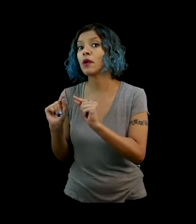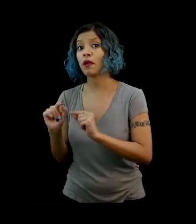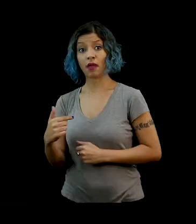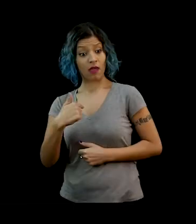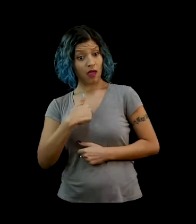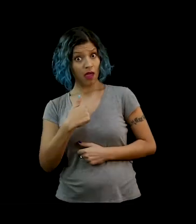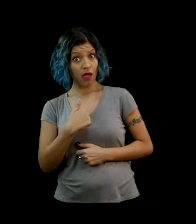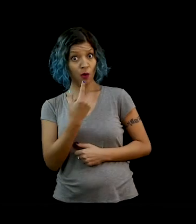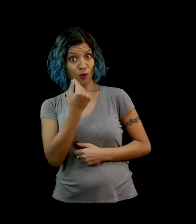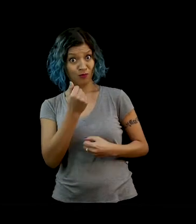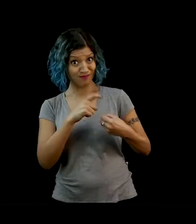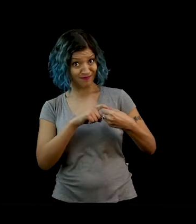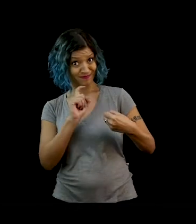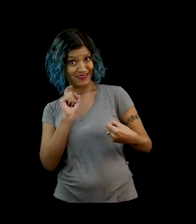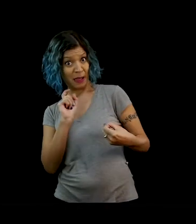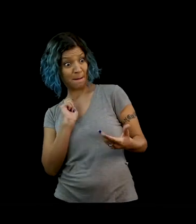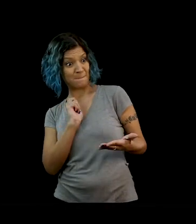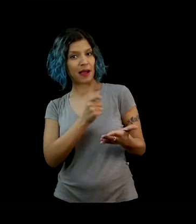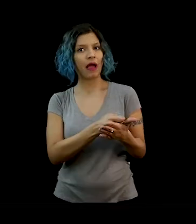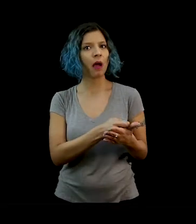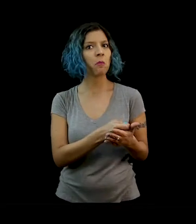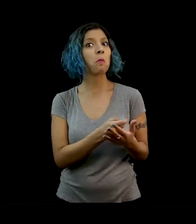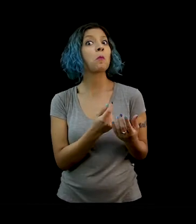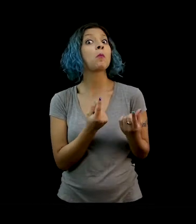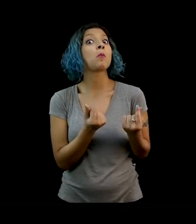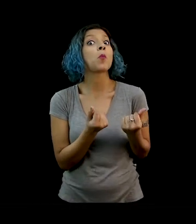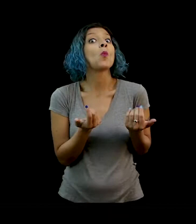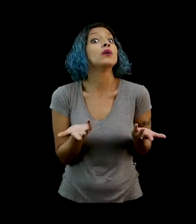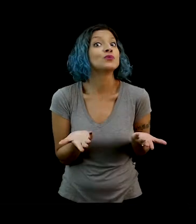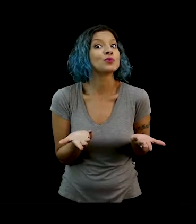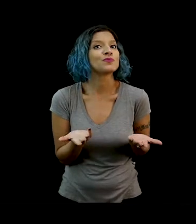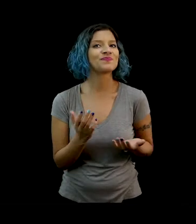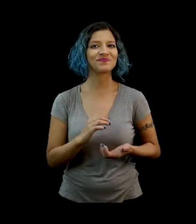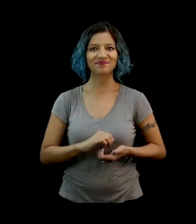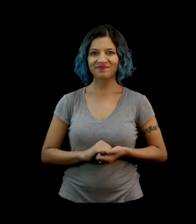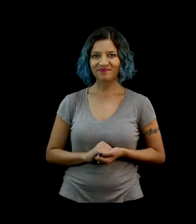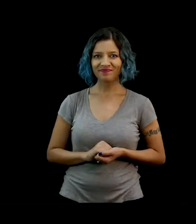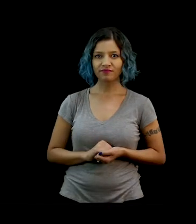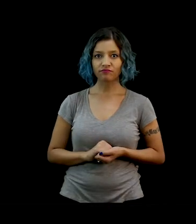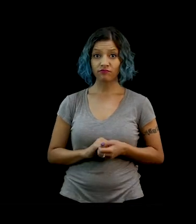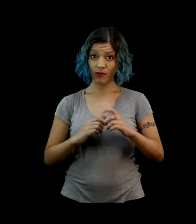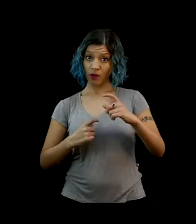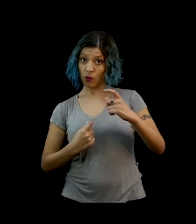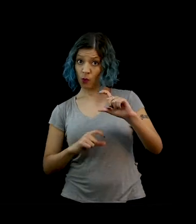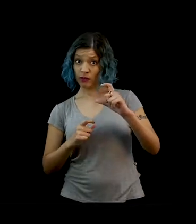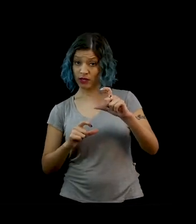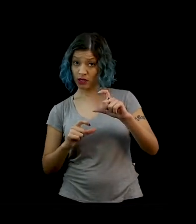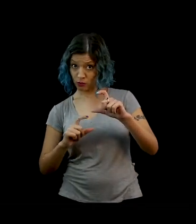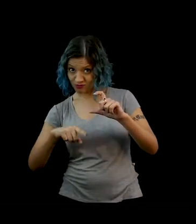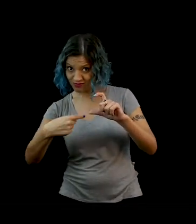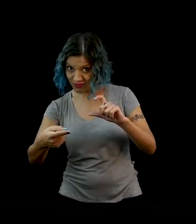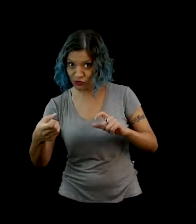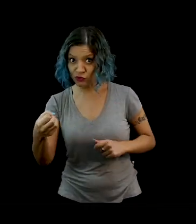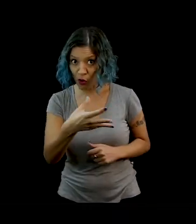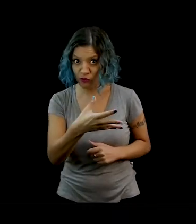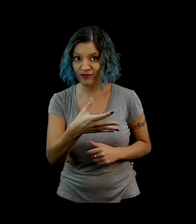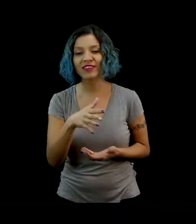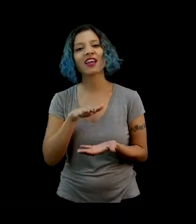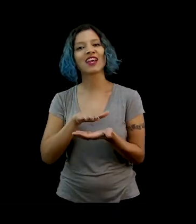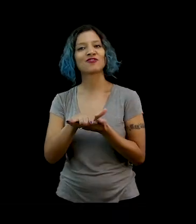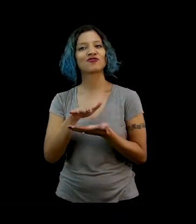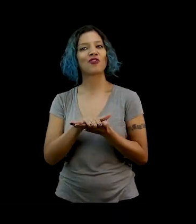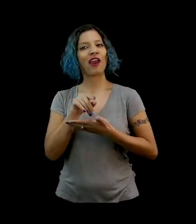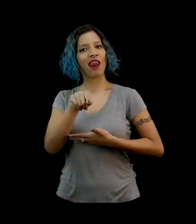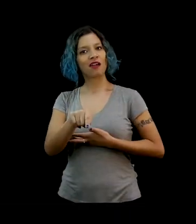quadrinho ele vai sair para uma editora Então isso acaba mudando um pouco jeito como você ver o projeto gráfico né Tem muitas